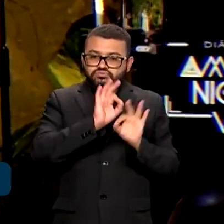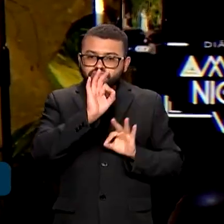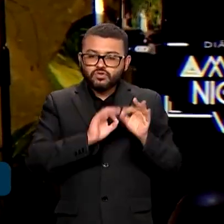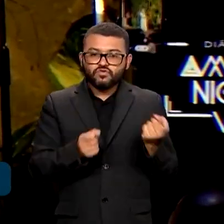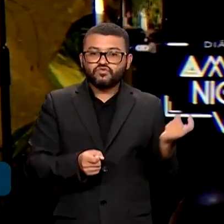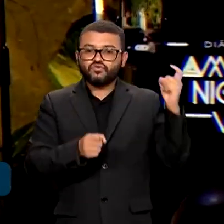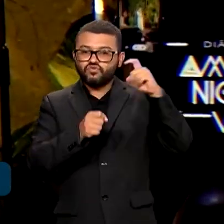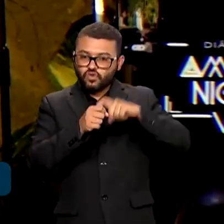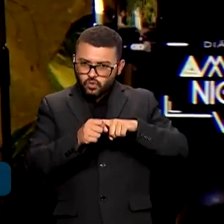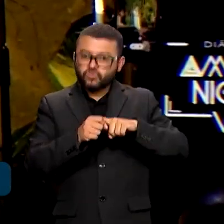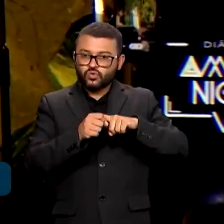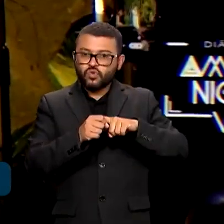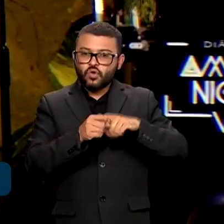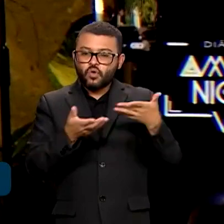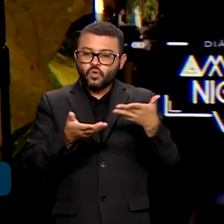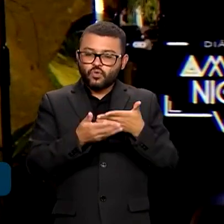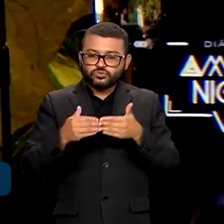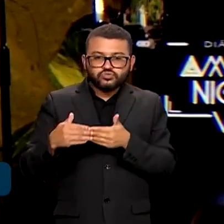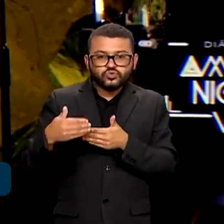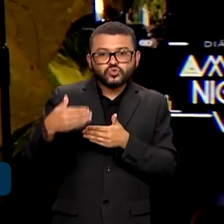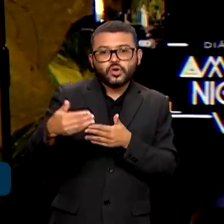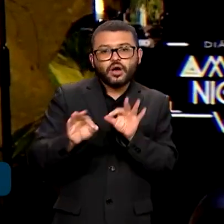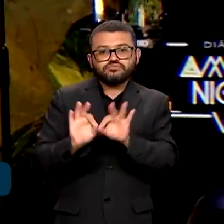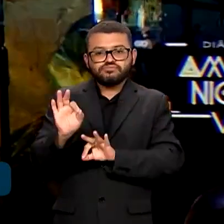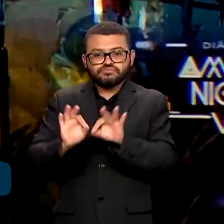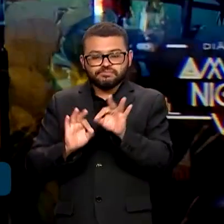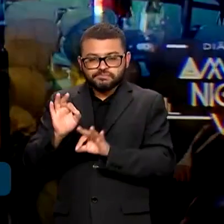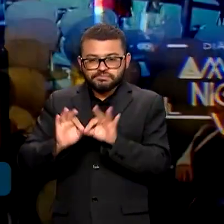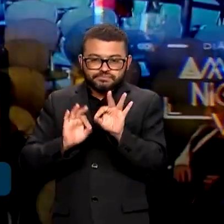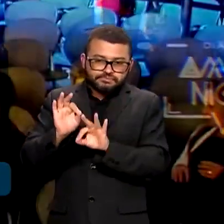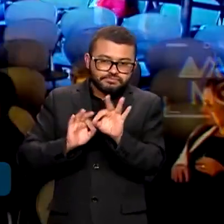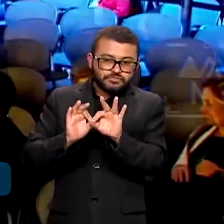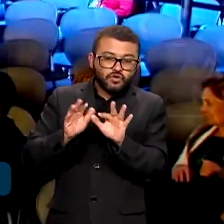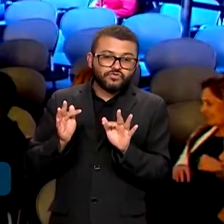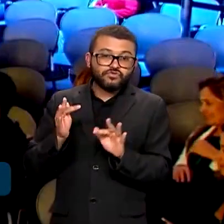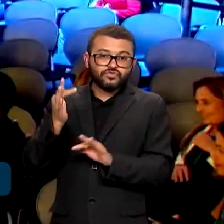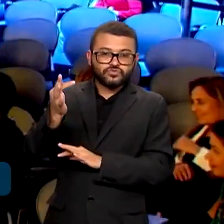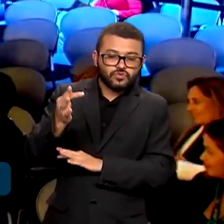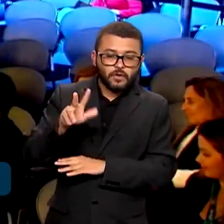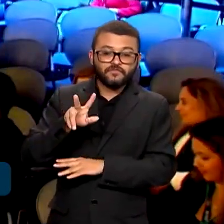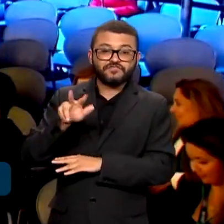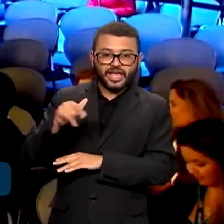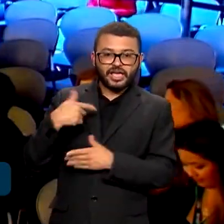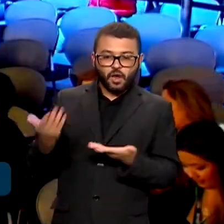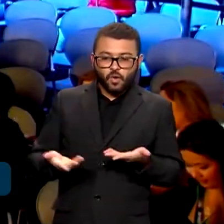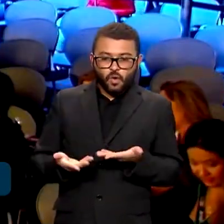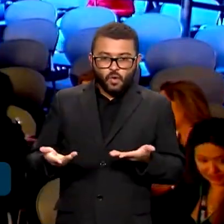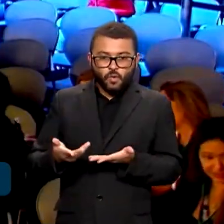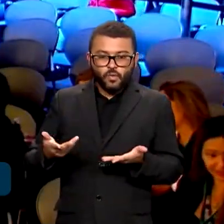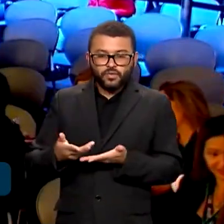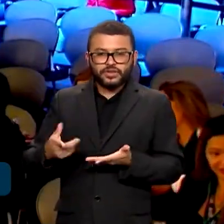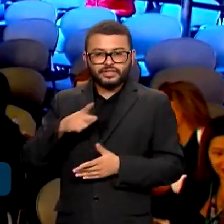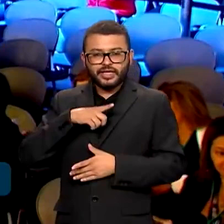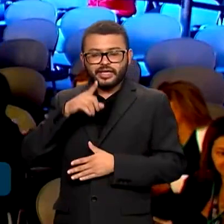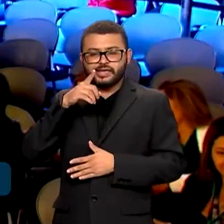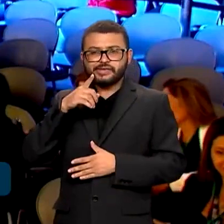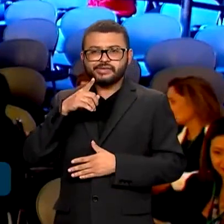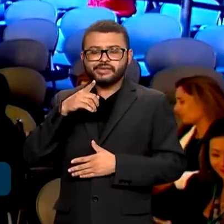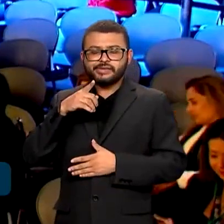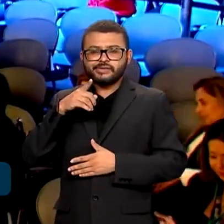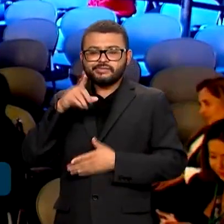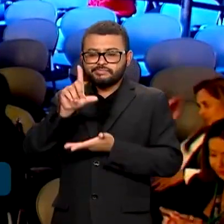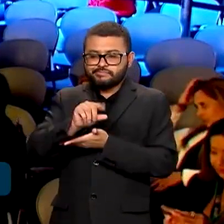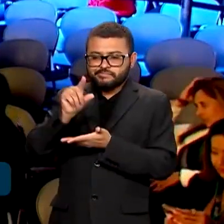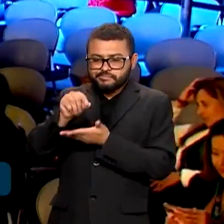dando continuidade a esse processo preparatório. Mas daqui nós teremos uma declaração